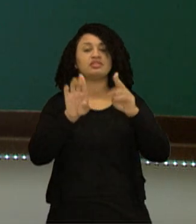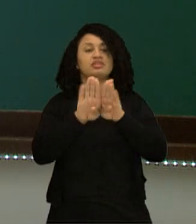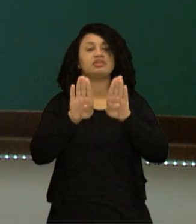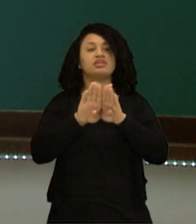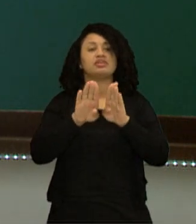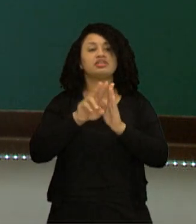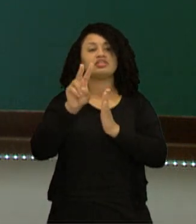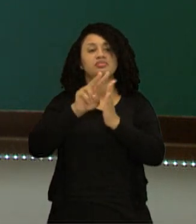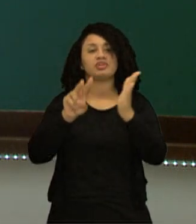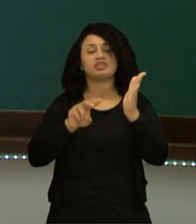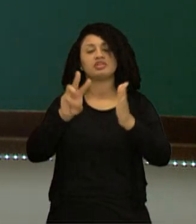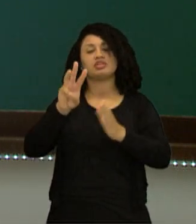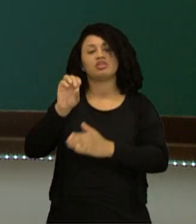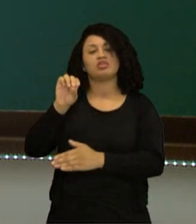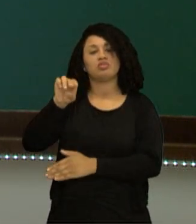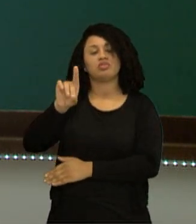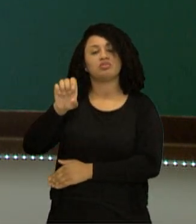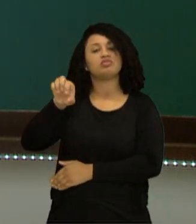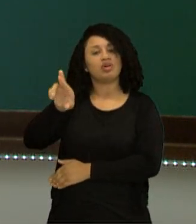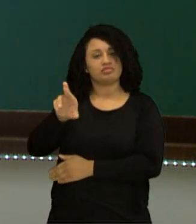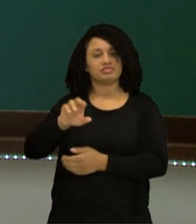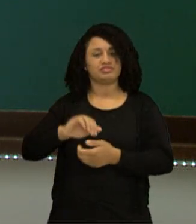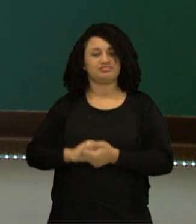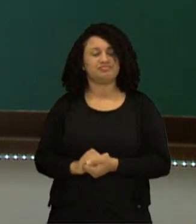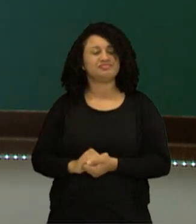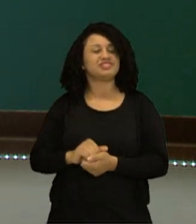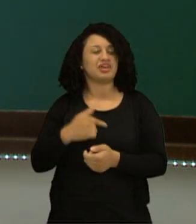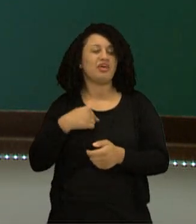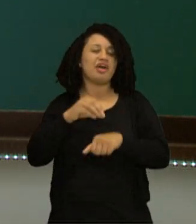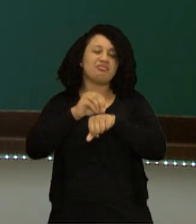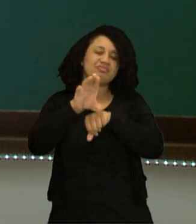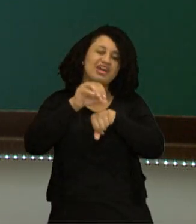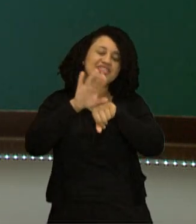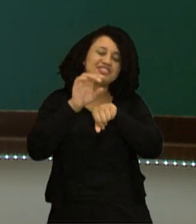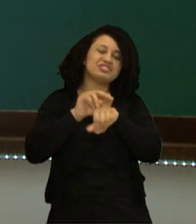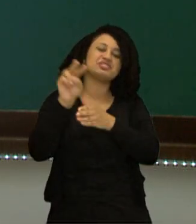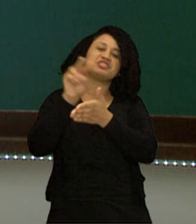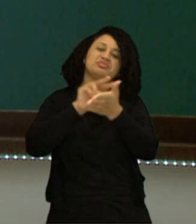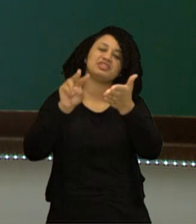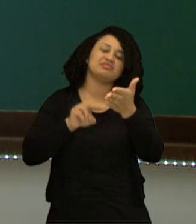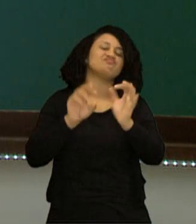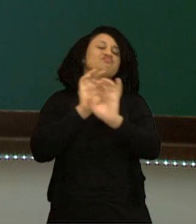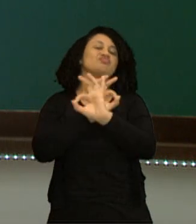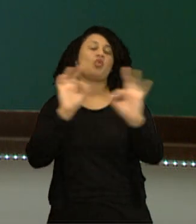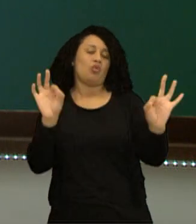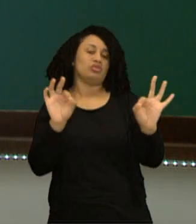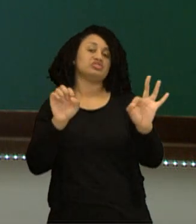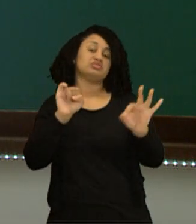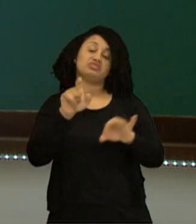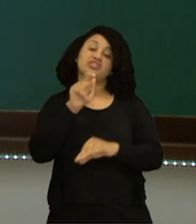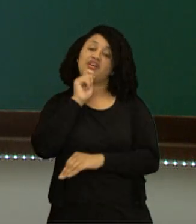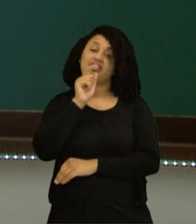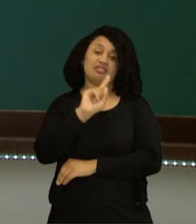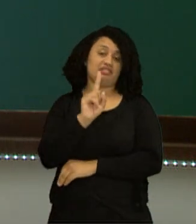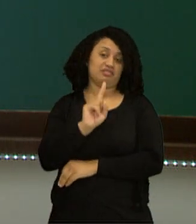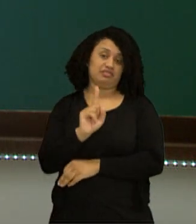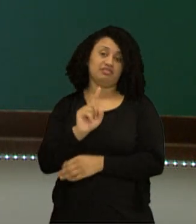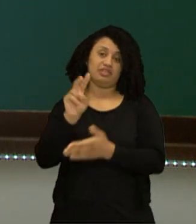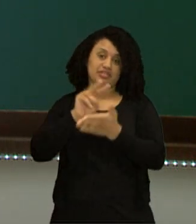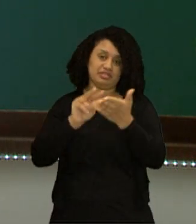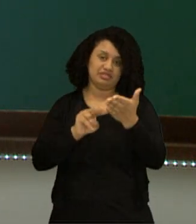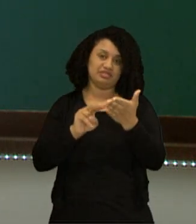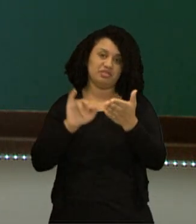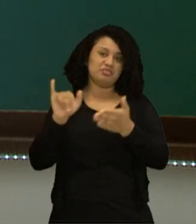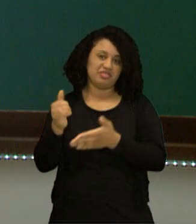livro Wonder, o Extraordinário. É uma dica de uma excelente leitura se você ainda não o fez. Não